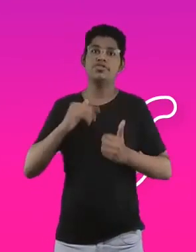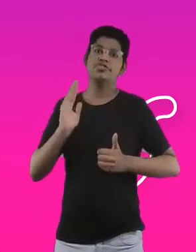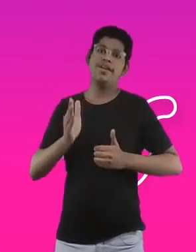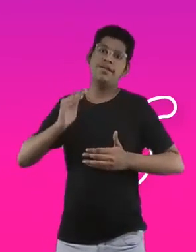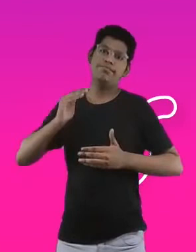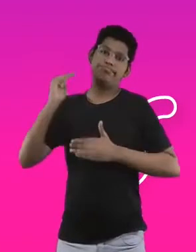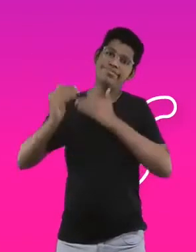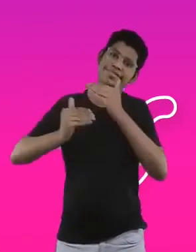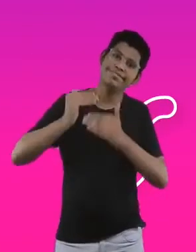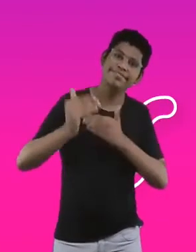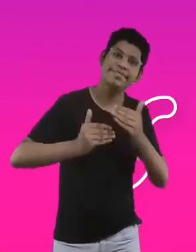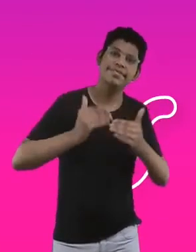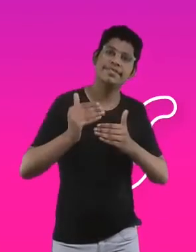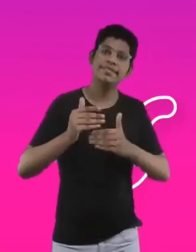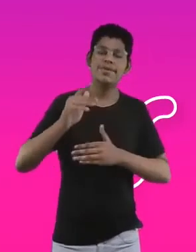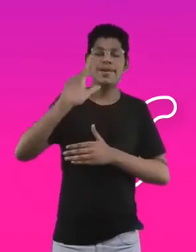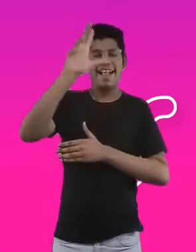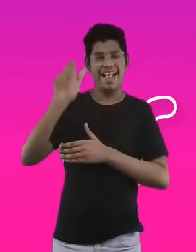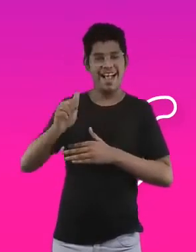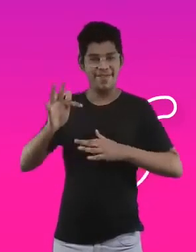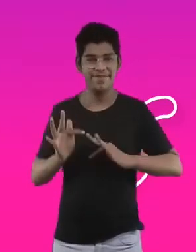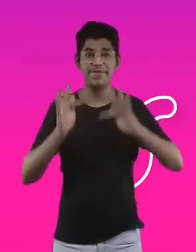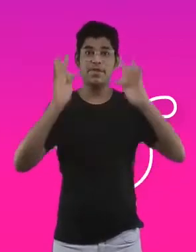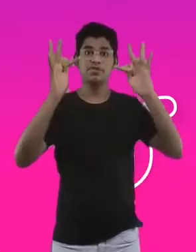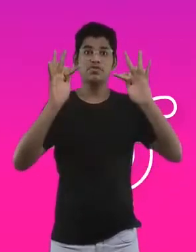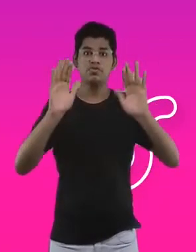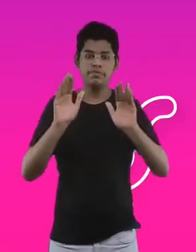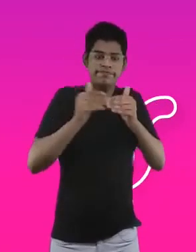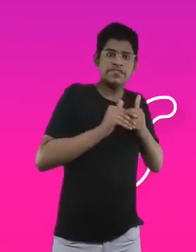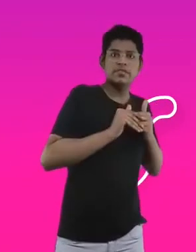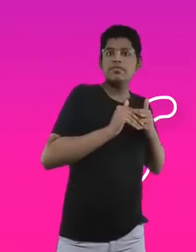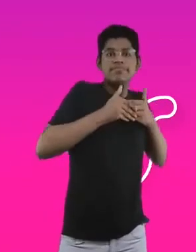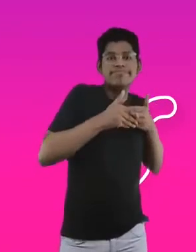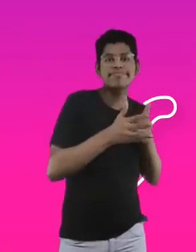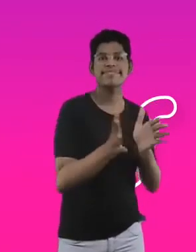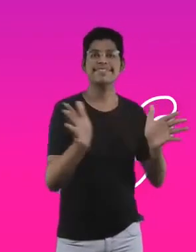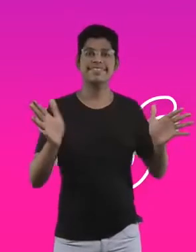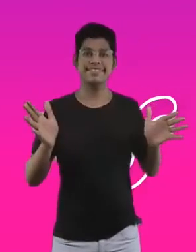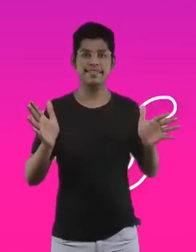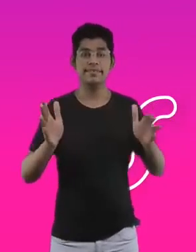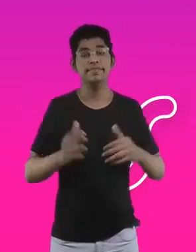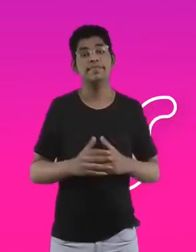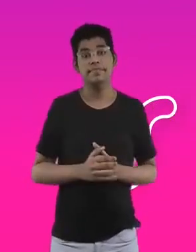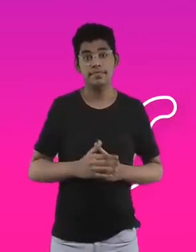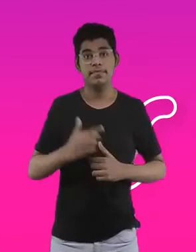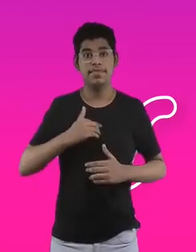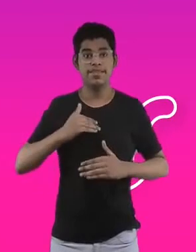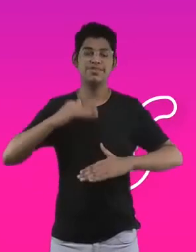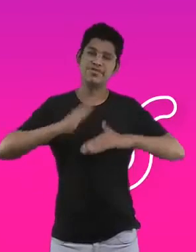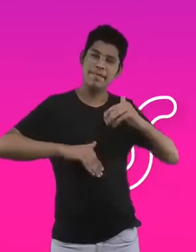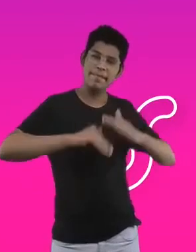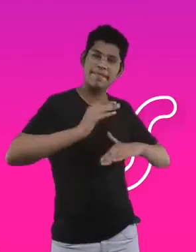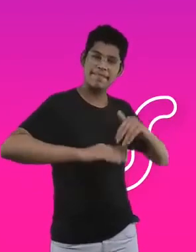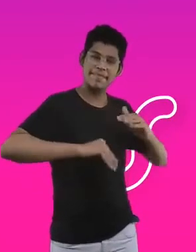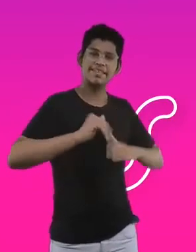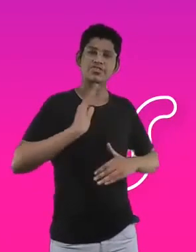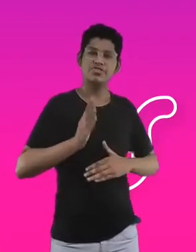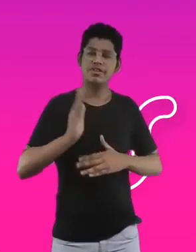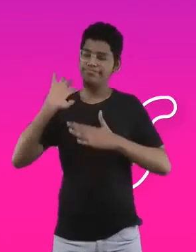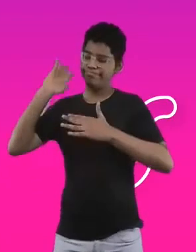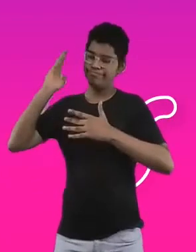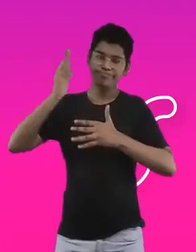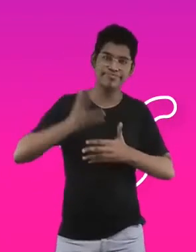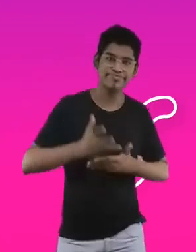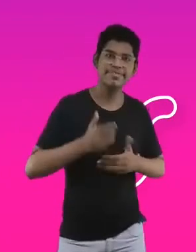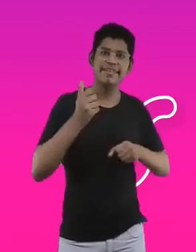caminho do afrofuturismo, né? E eu tenho praticado isso em uma pesquisa há bastante tempo. E isso me